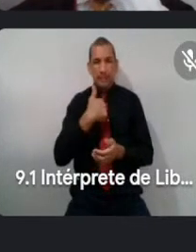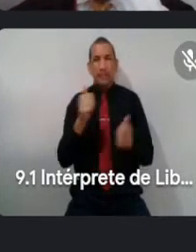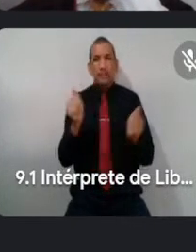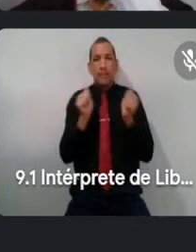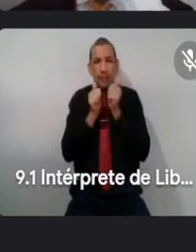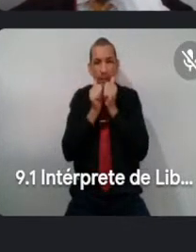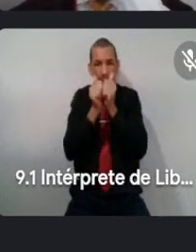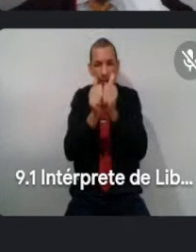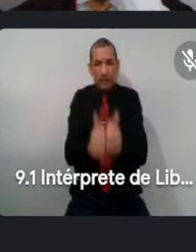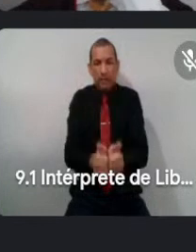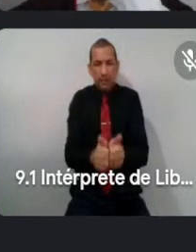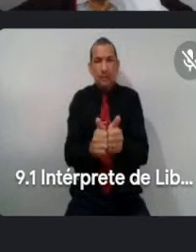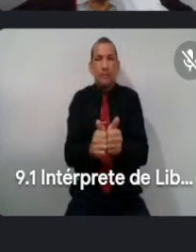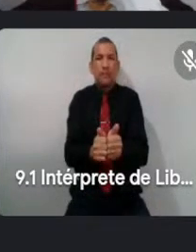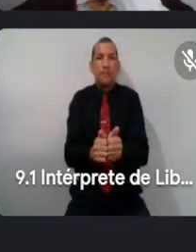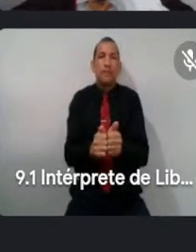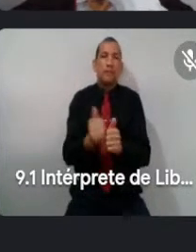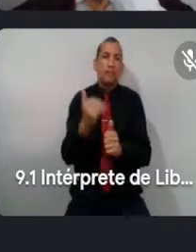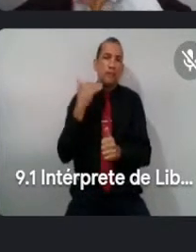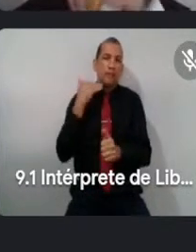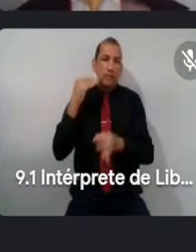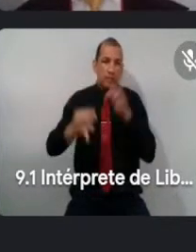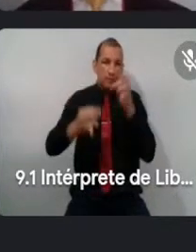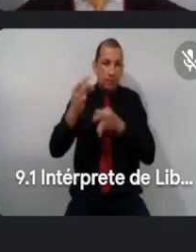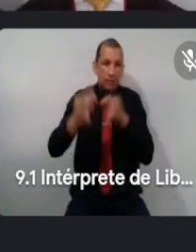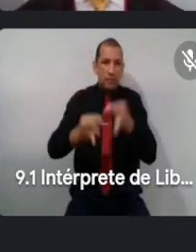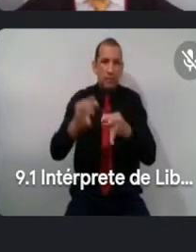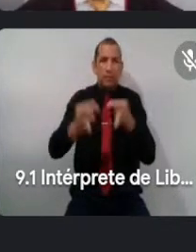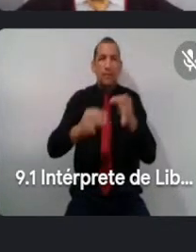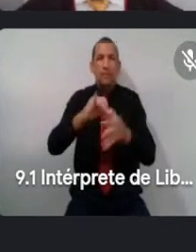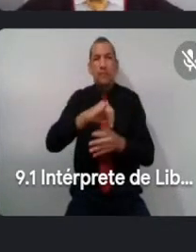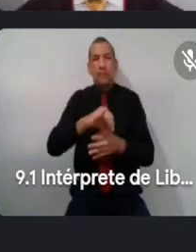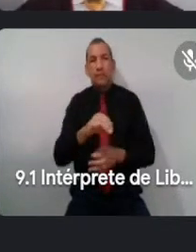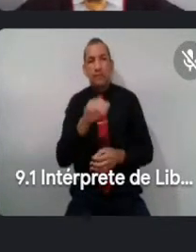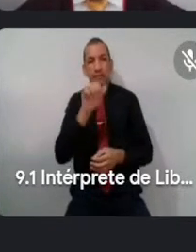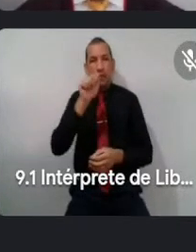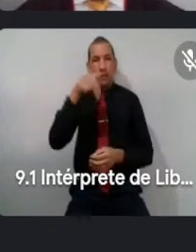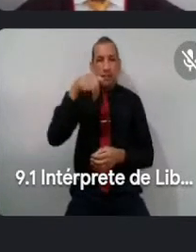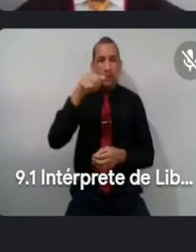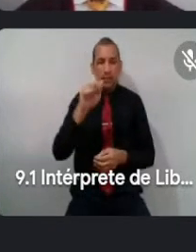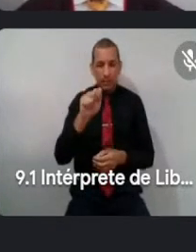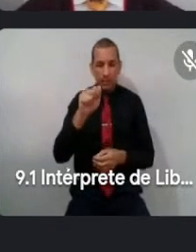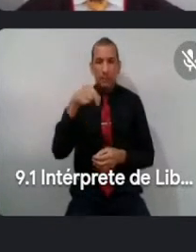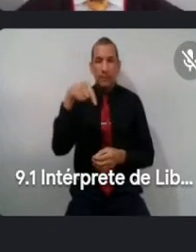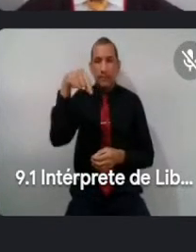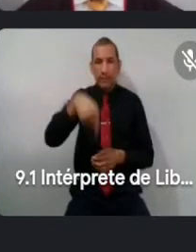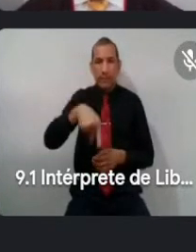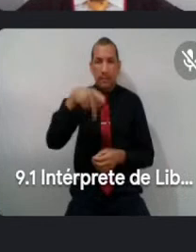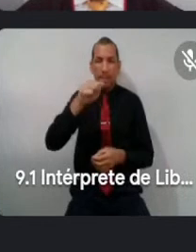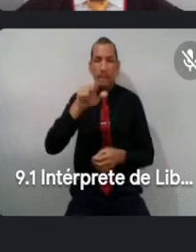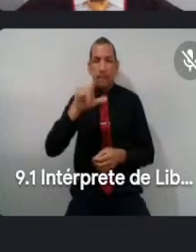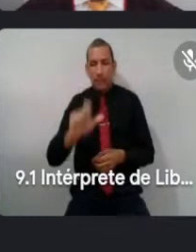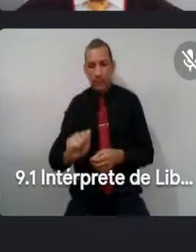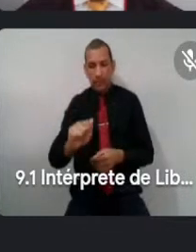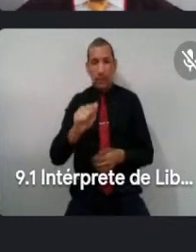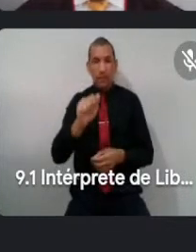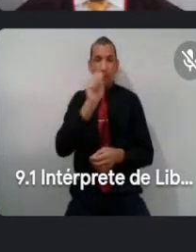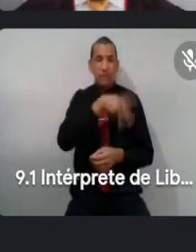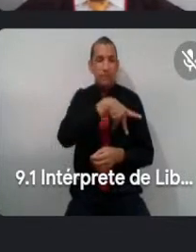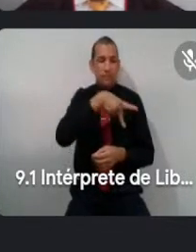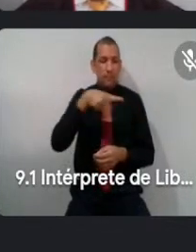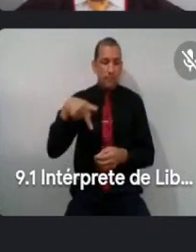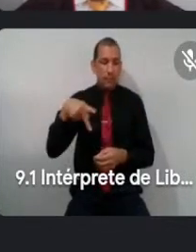Ana Paula no sentido criminal a julgamento extra-petita que o juiz não está adstrito a essa manifestação final do ministério